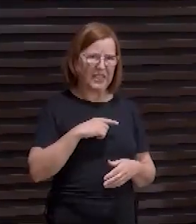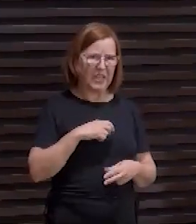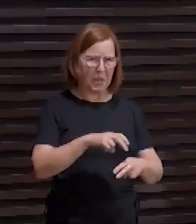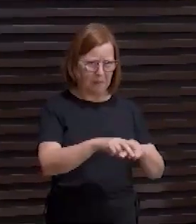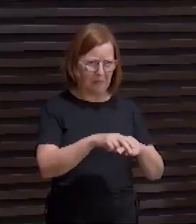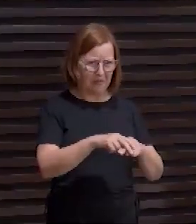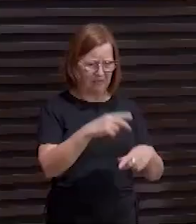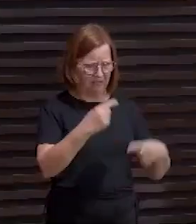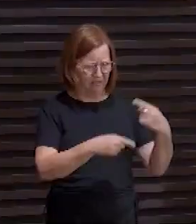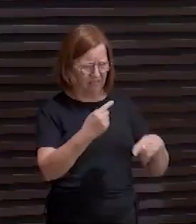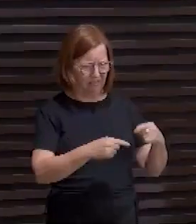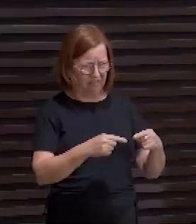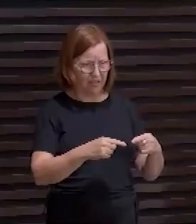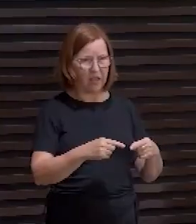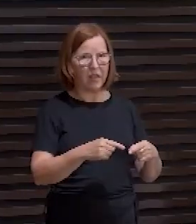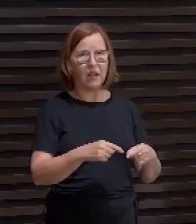lado?